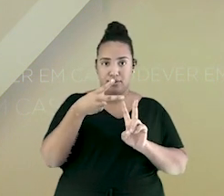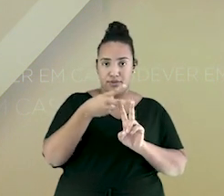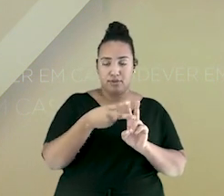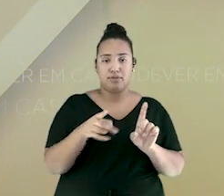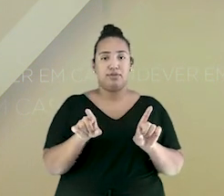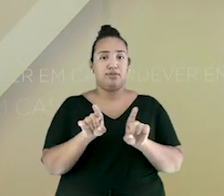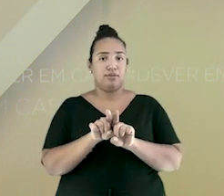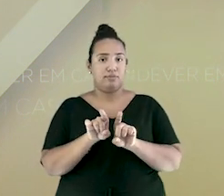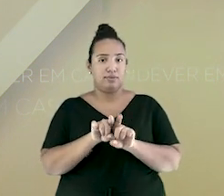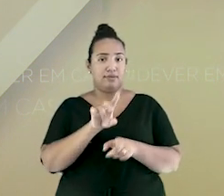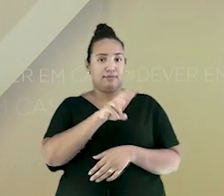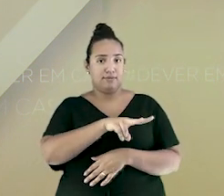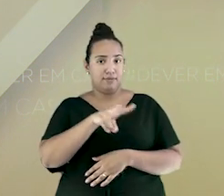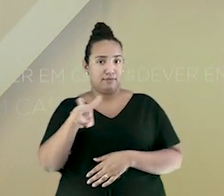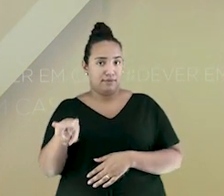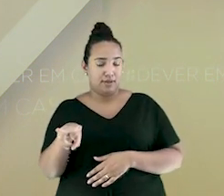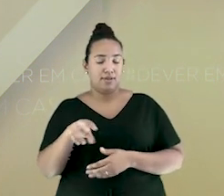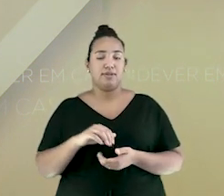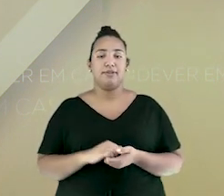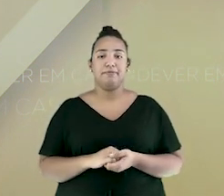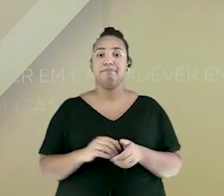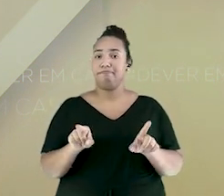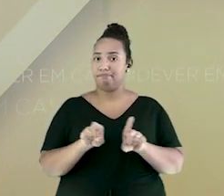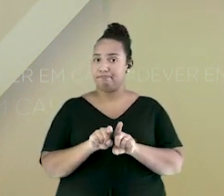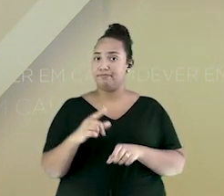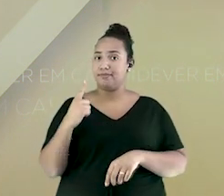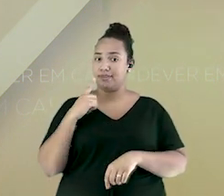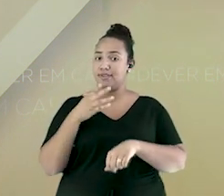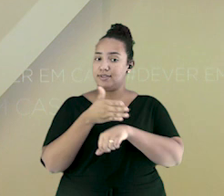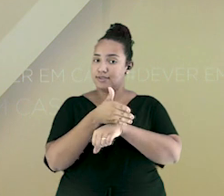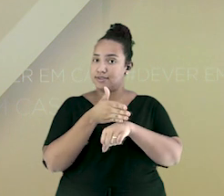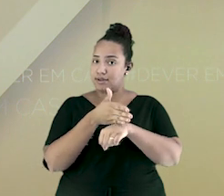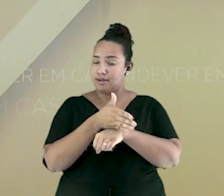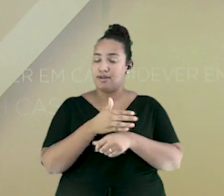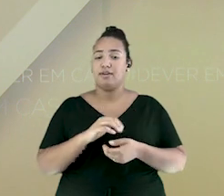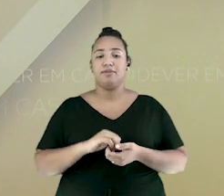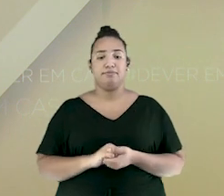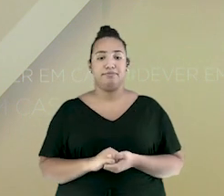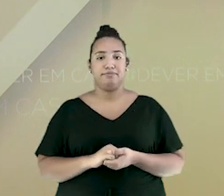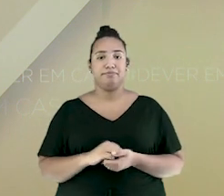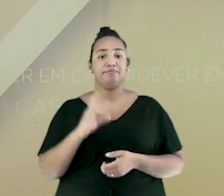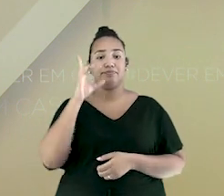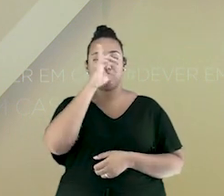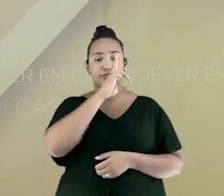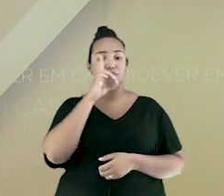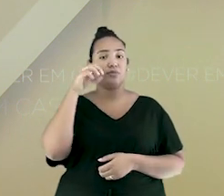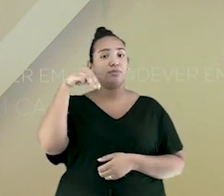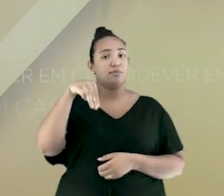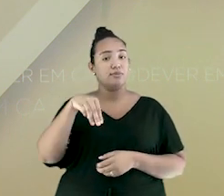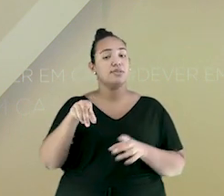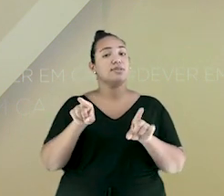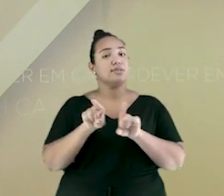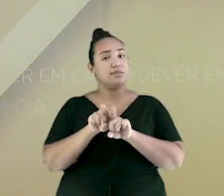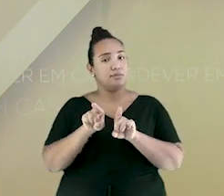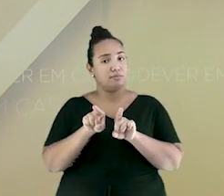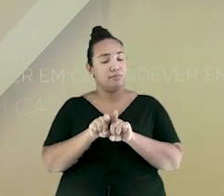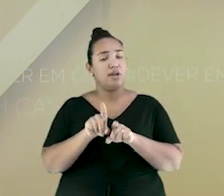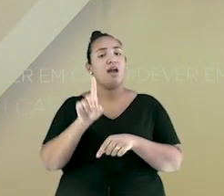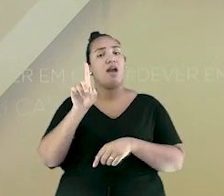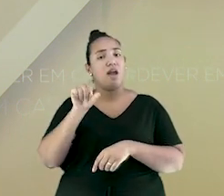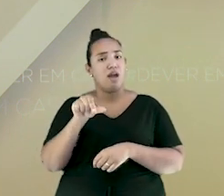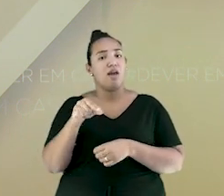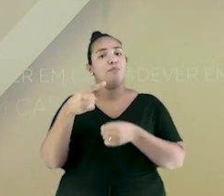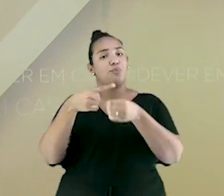Vila Velha. Olha, tem Serra aqui também. E Domingos Martins e Santa Leopoldina, né? Que